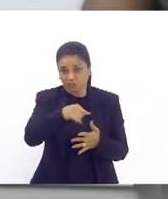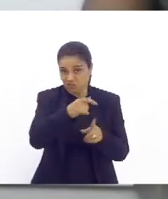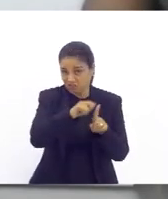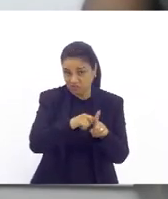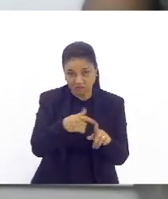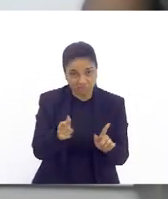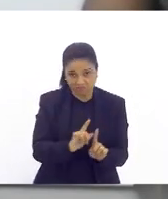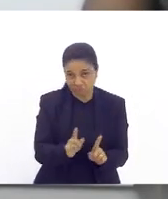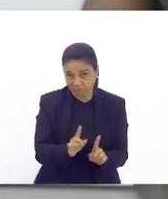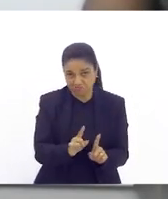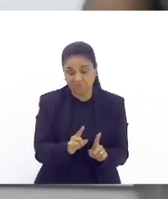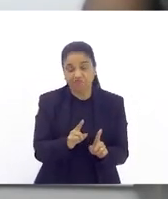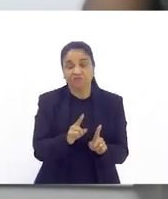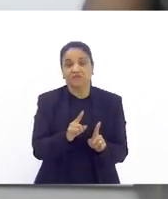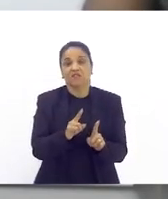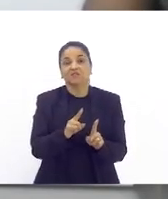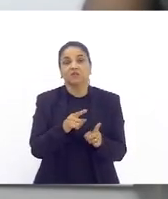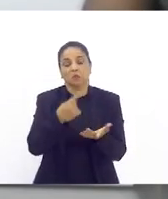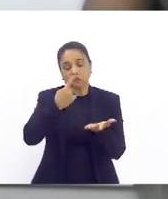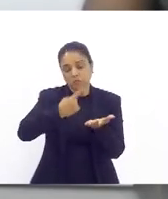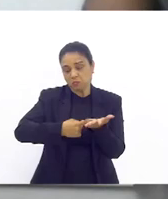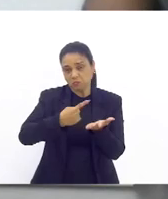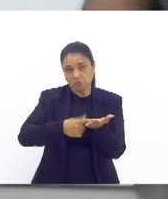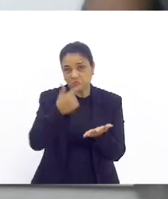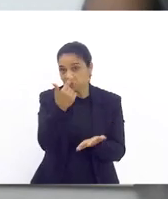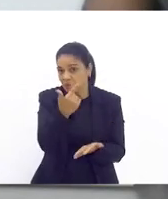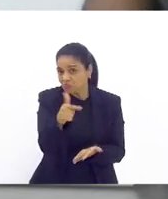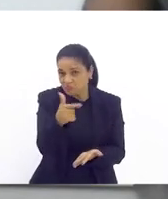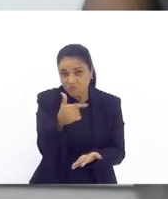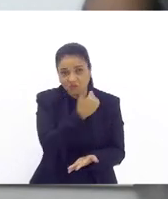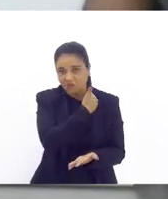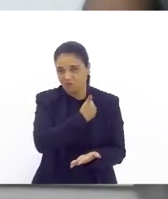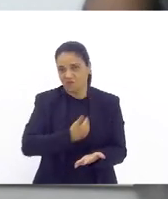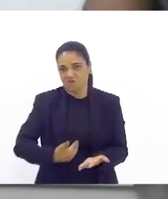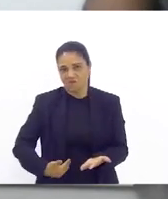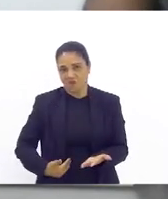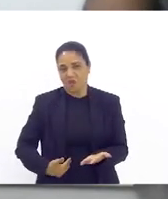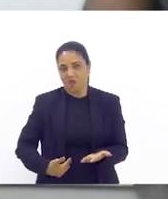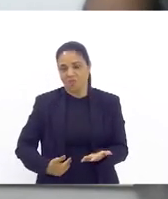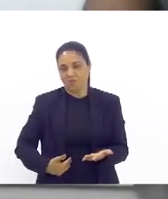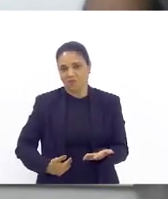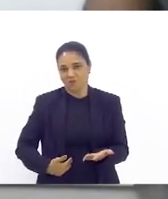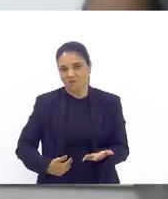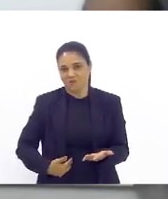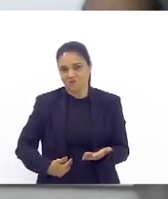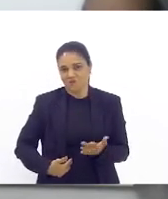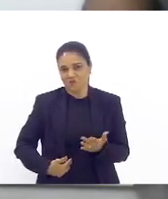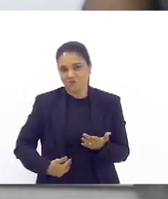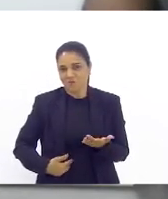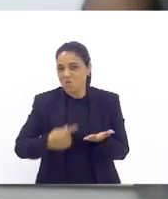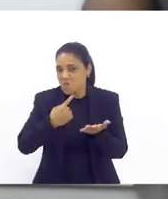que é mais um descompromisso do governo com a categoria docente